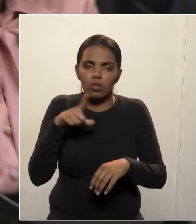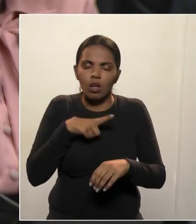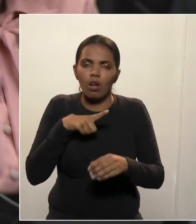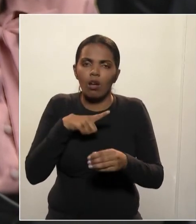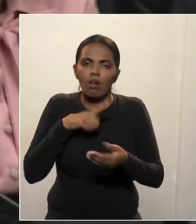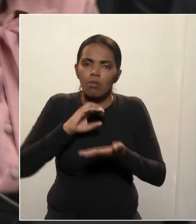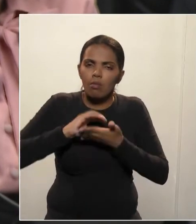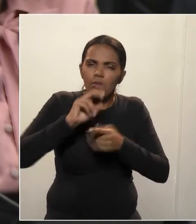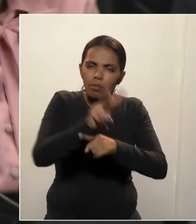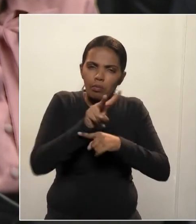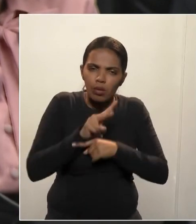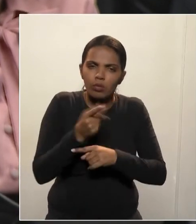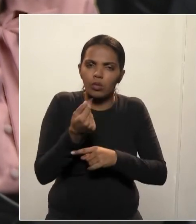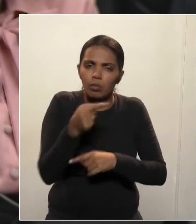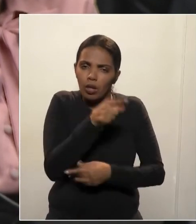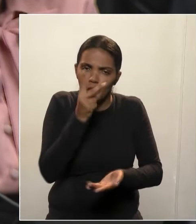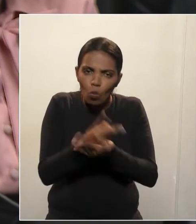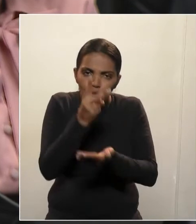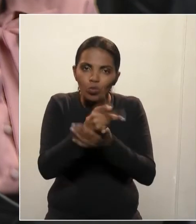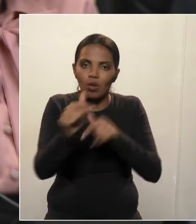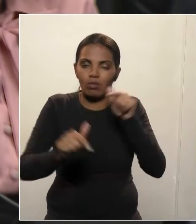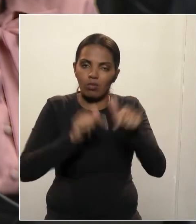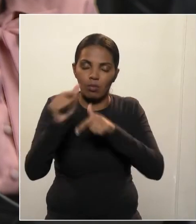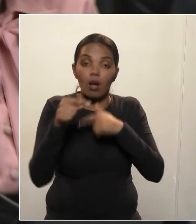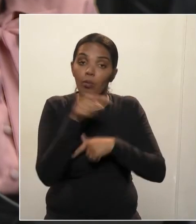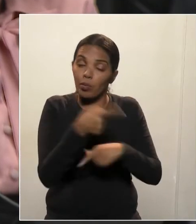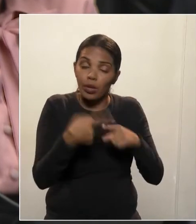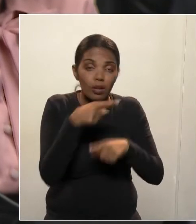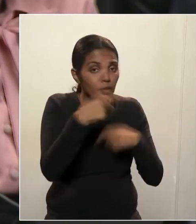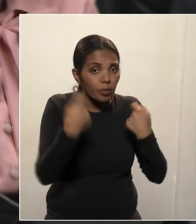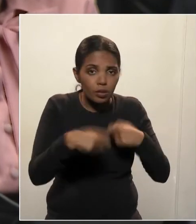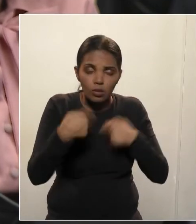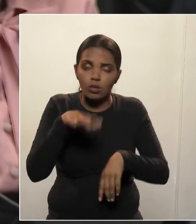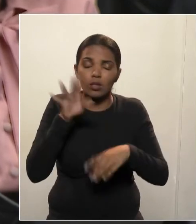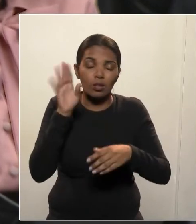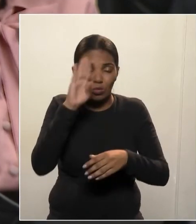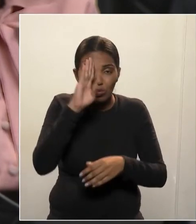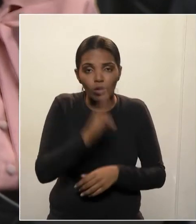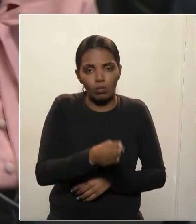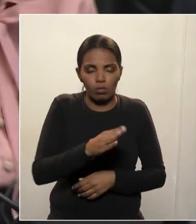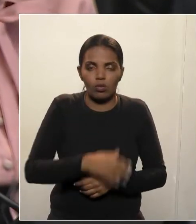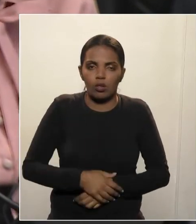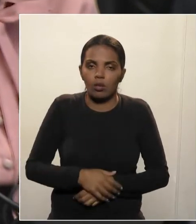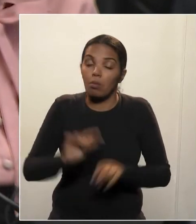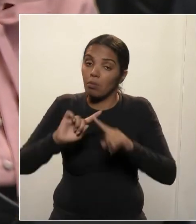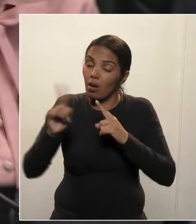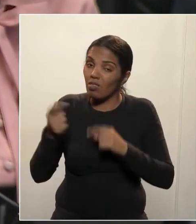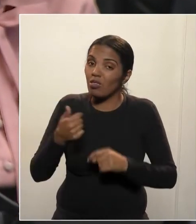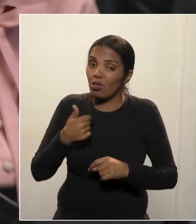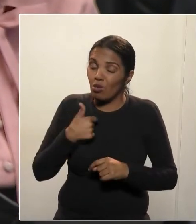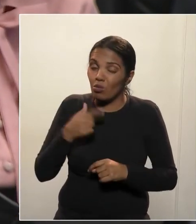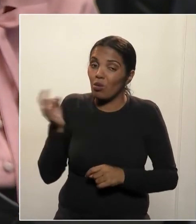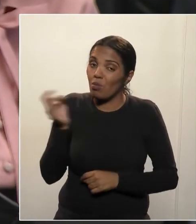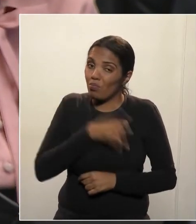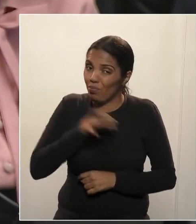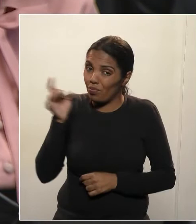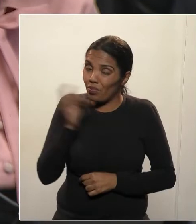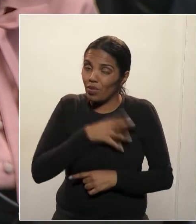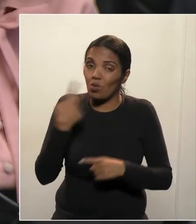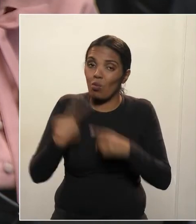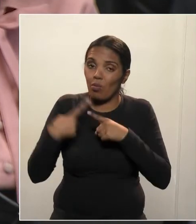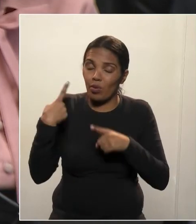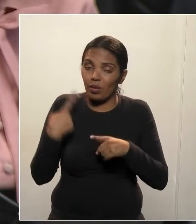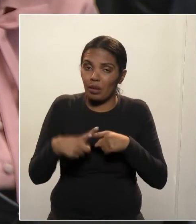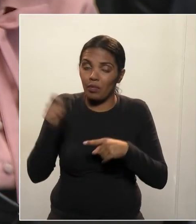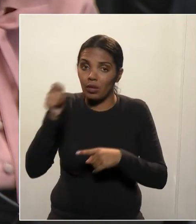empregos dos pequenos empresários. Eles dependem diretamente. Mas eu temo, deputado Homero, que a ganância seja muito maior do que a